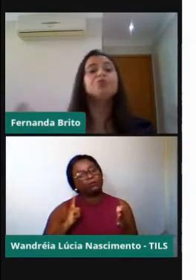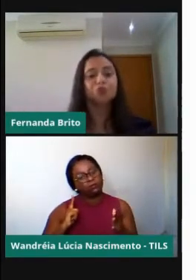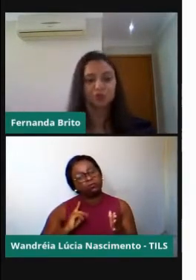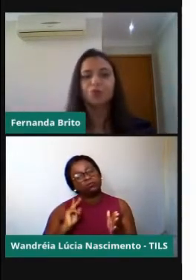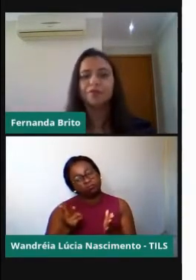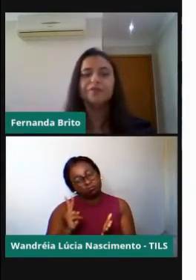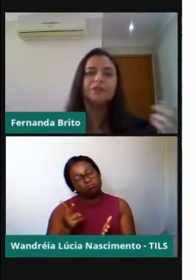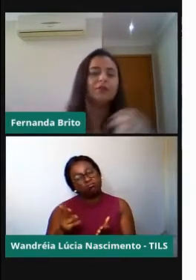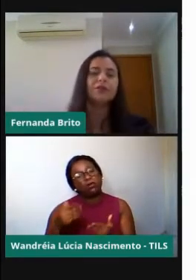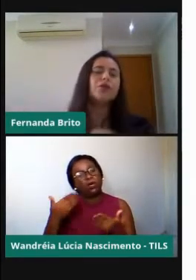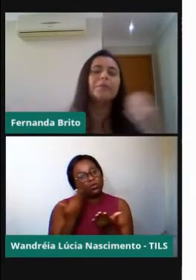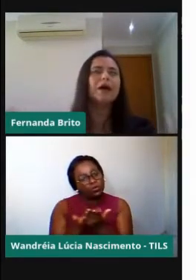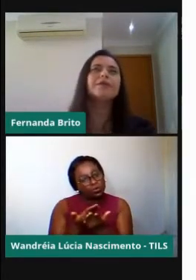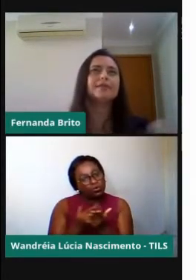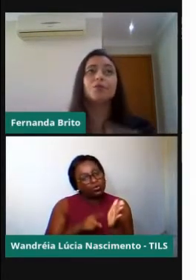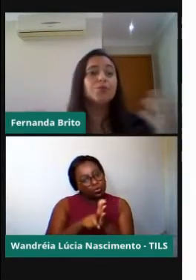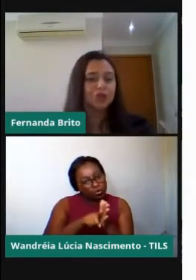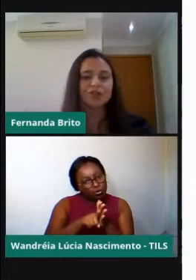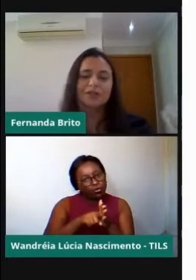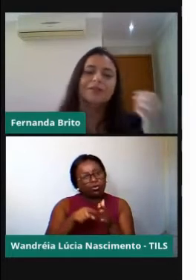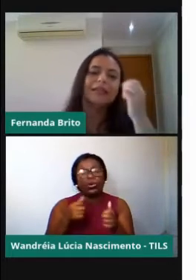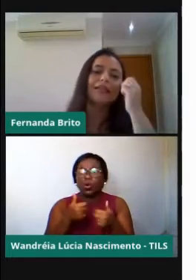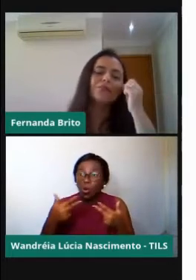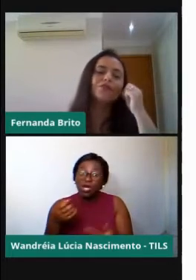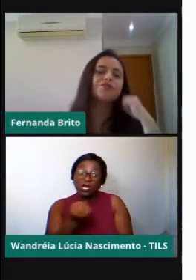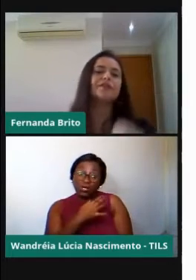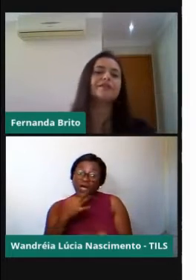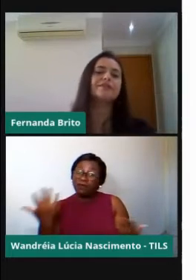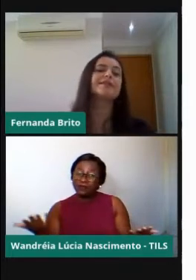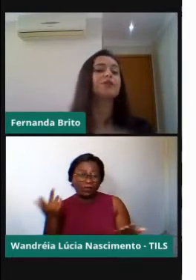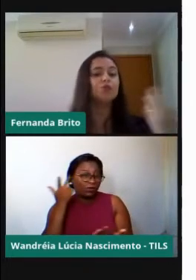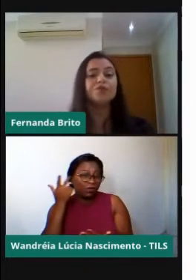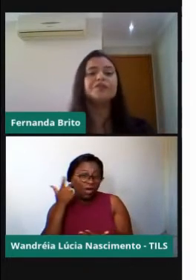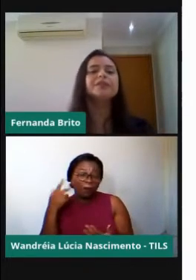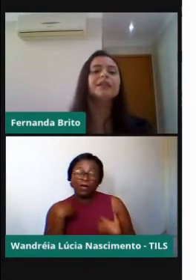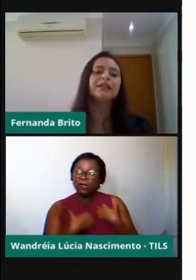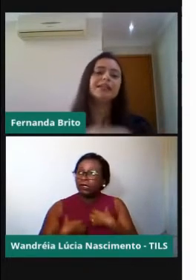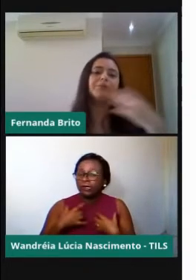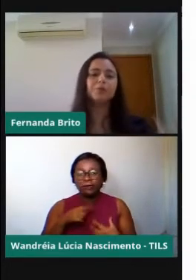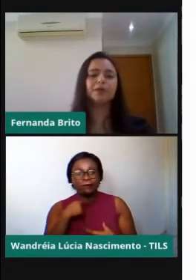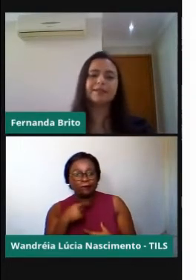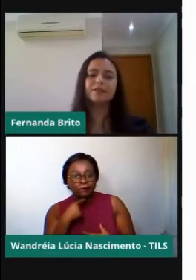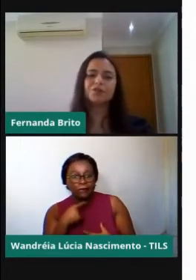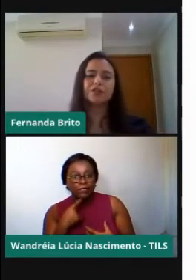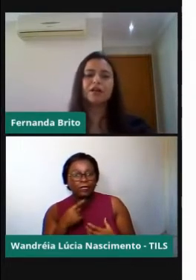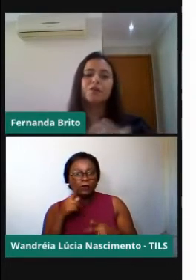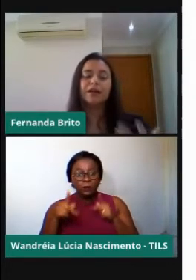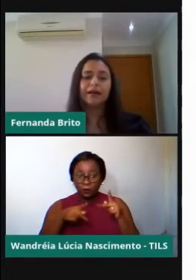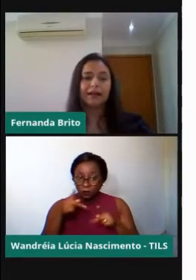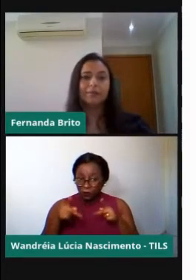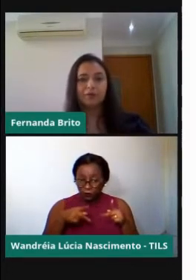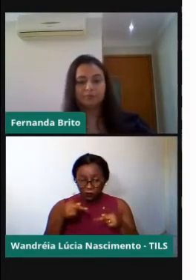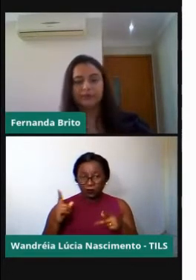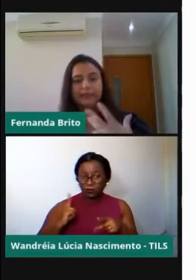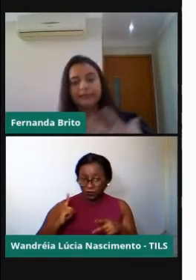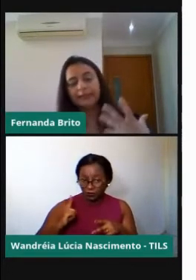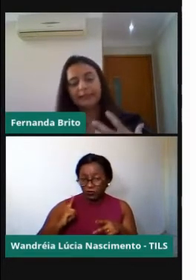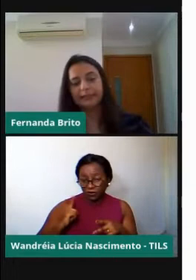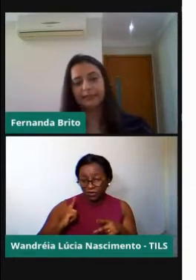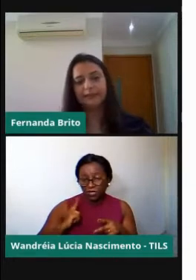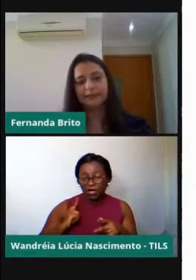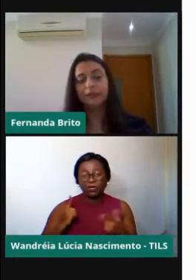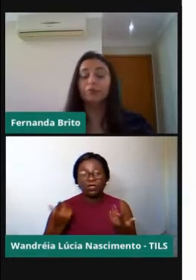Então, é tudo muito novo, então é normal essa angústia, né? Que muitas vezes, essa dúvida que na população em geral acaba,